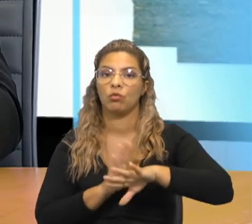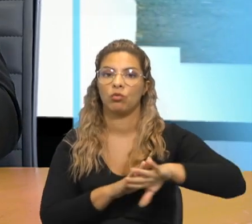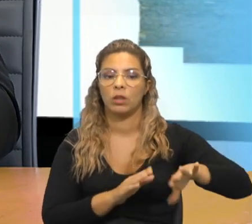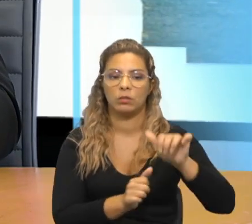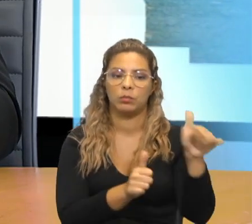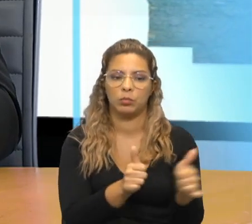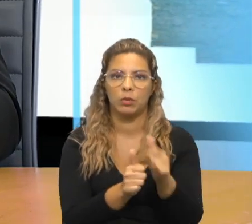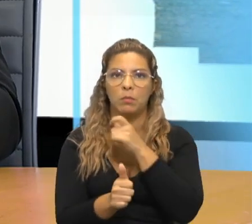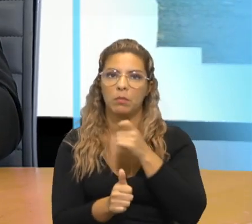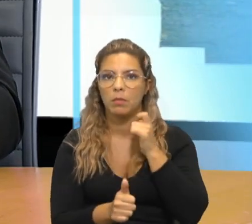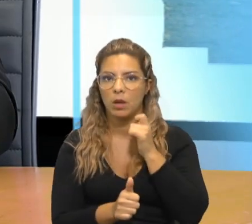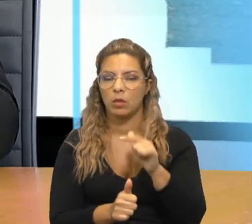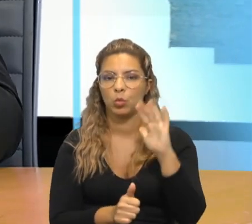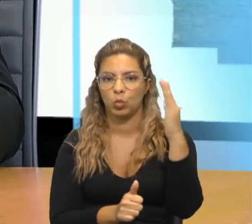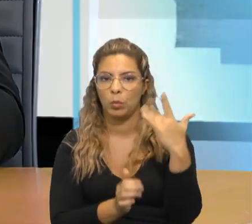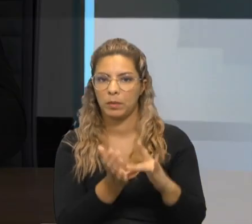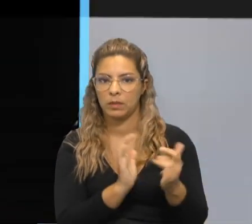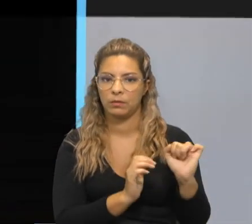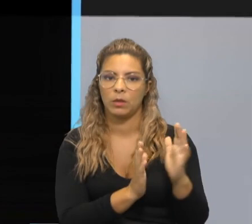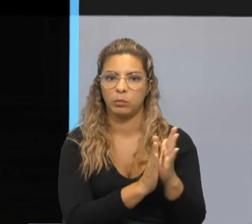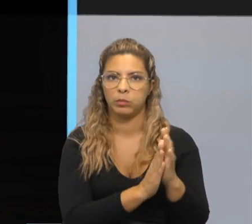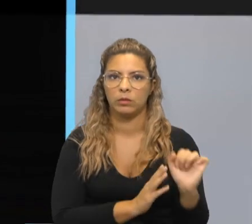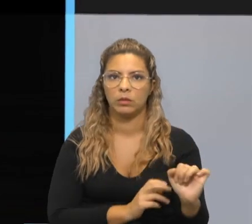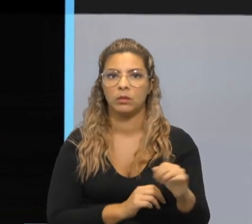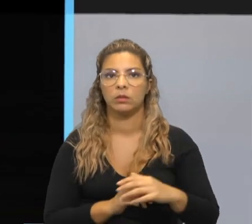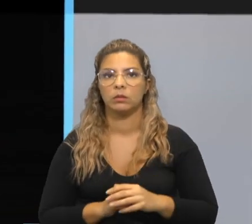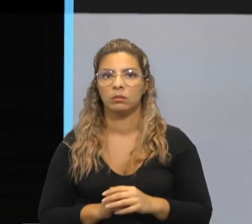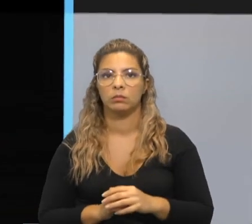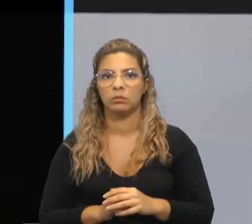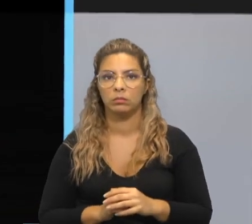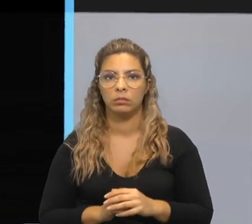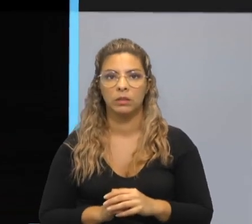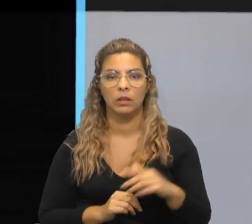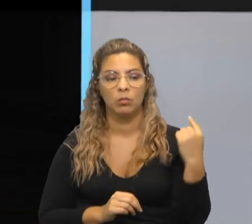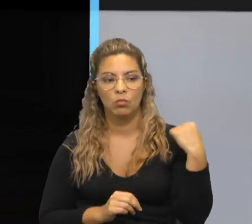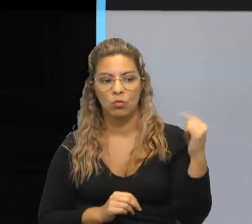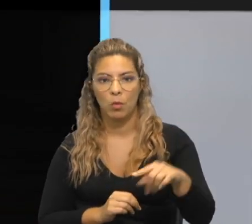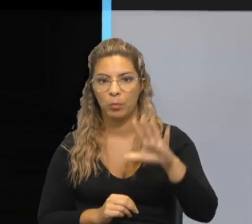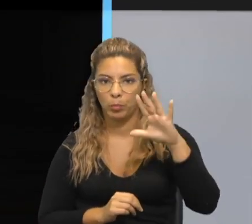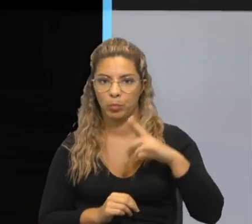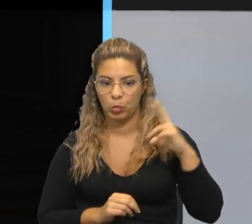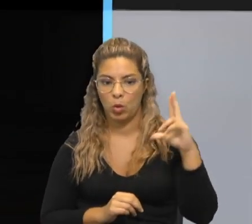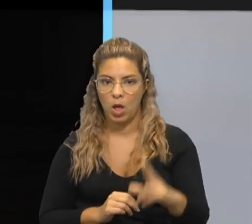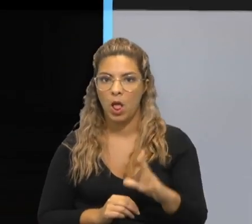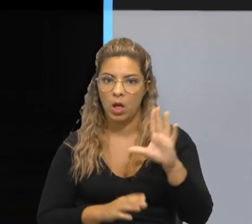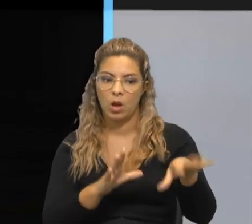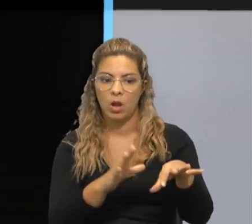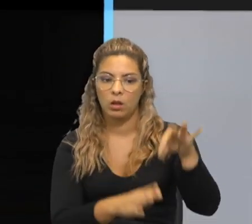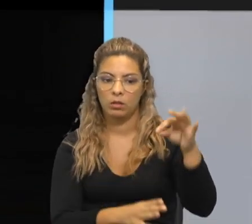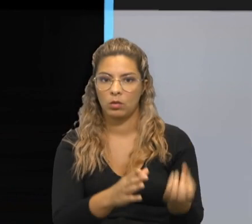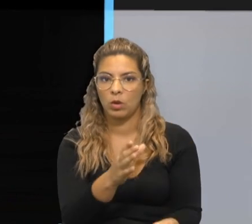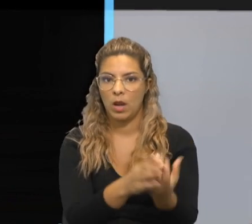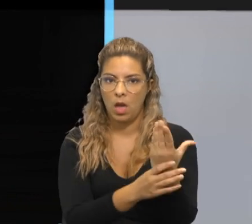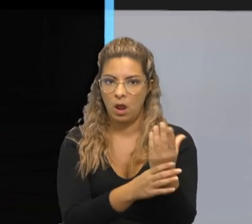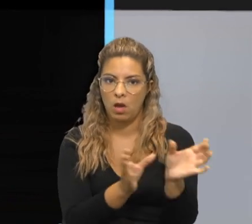Alberione, que foi o primeiro paulista, ou paulino, assim podemos chamar também, que veio a Portugal e fundou a nossa sociedade aqui.